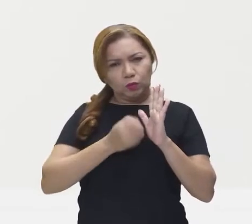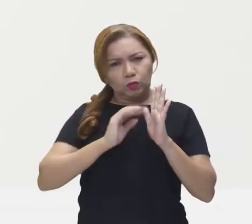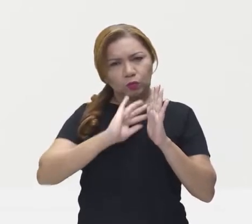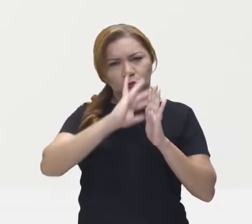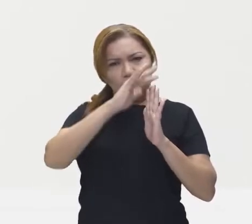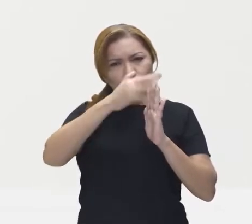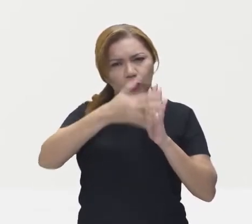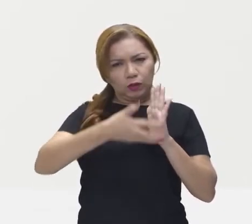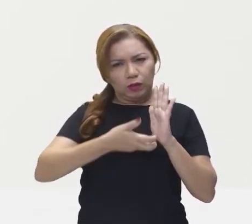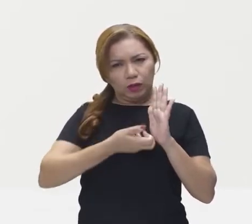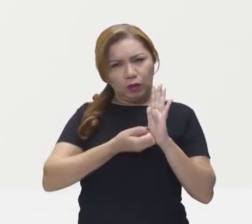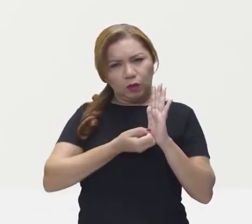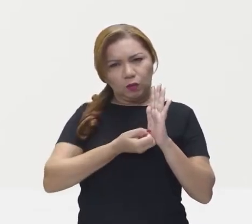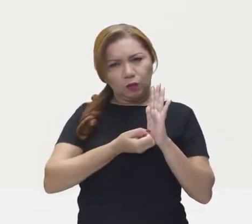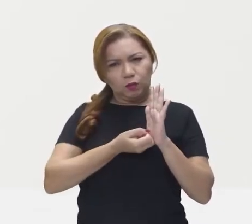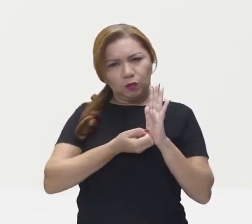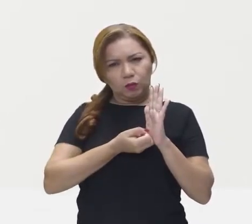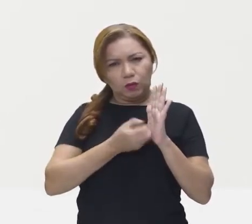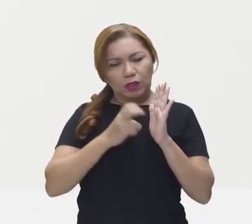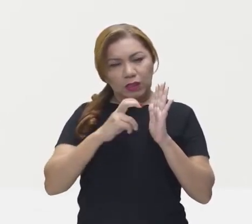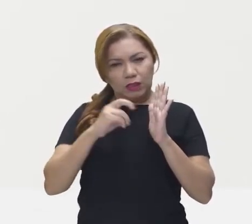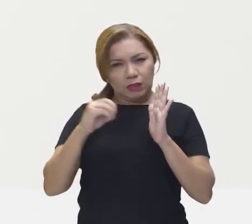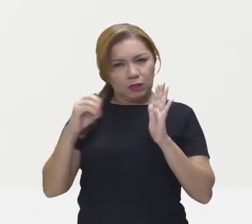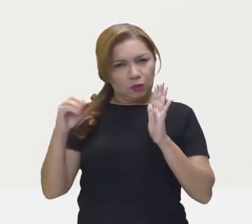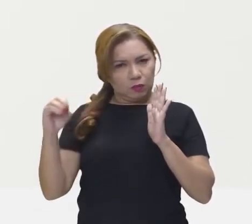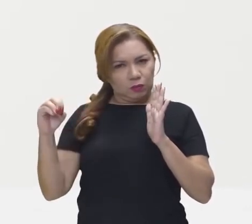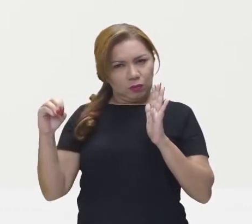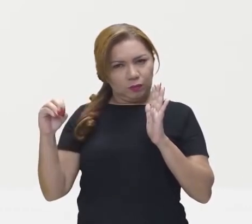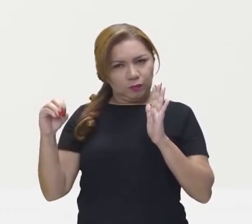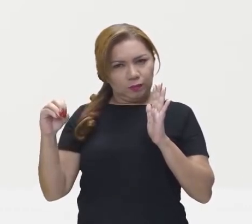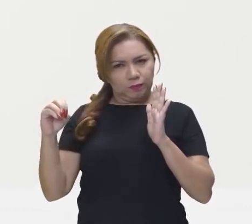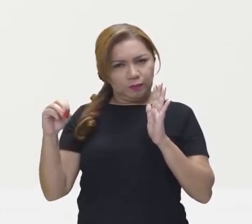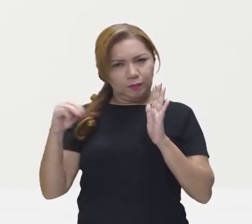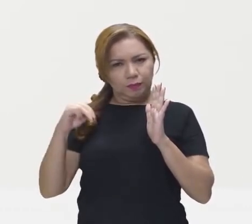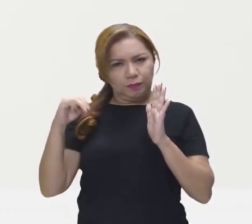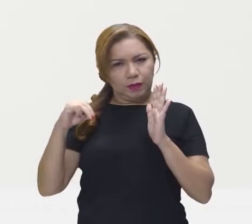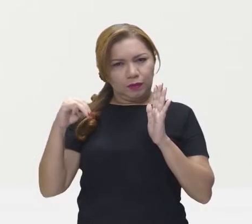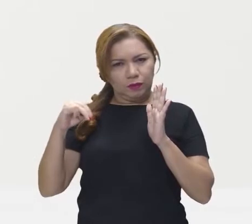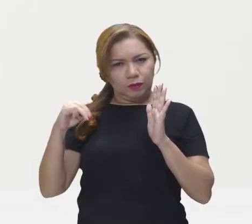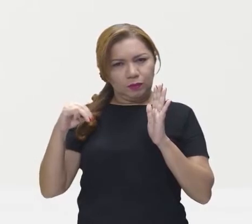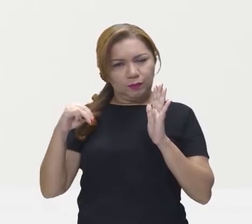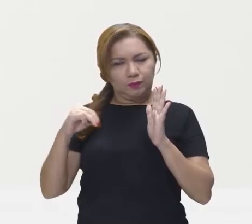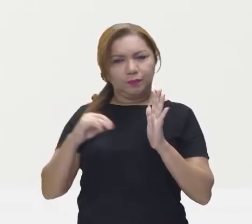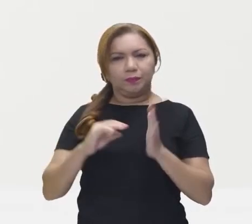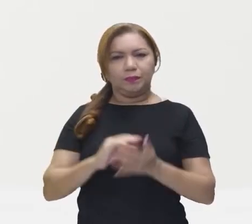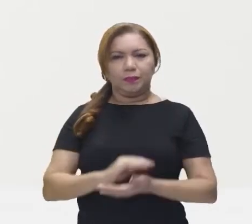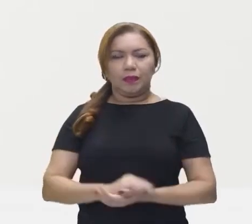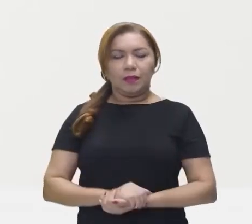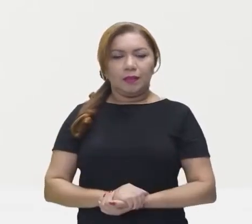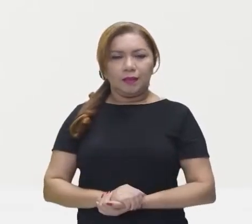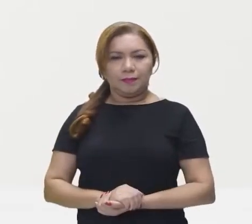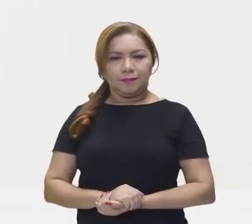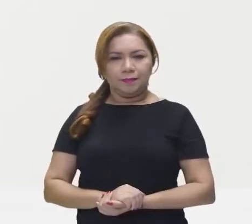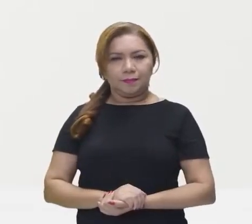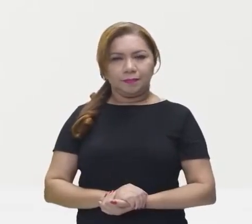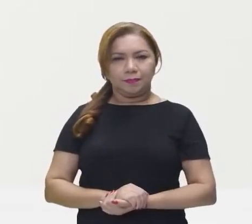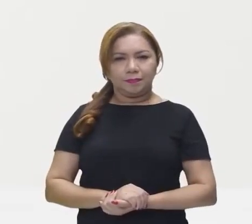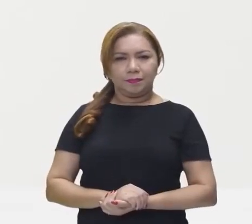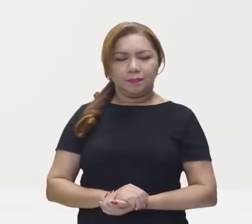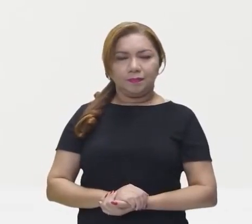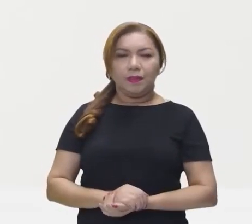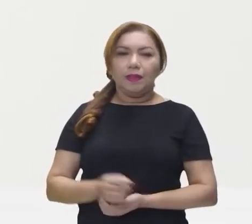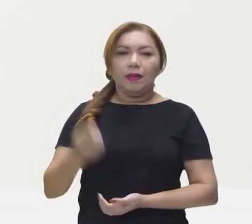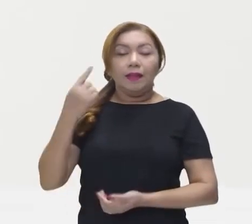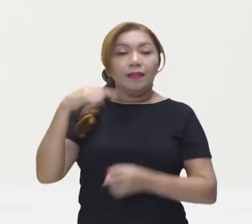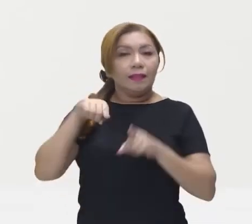campo de futebol, que no caso os 5.000 metros quadrados. Olha, a gente também pode usar o seguinte